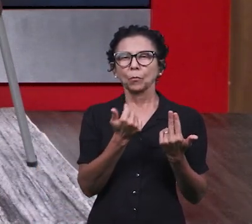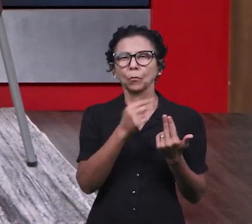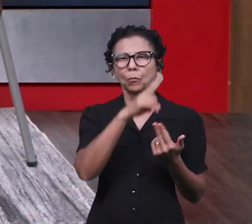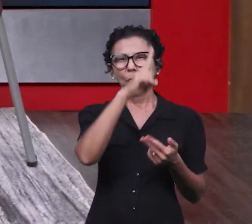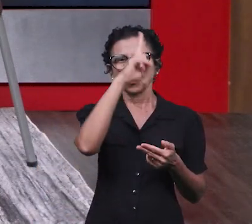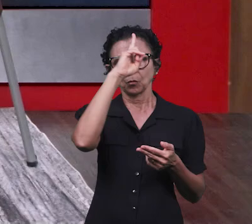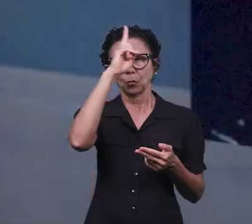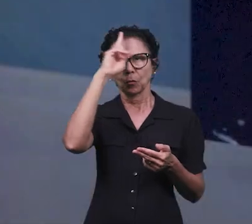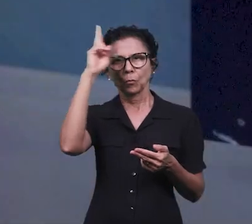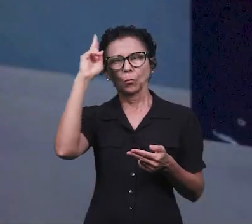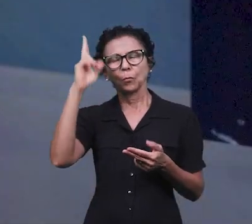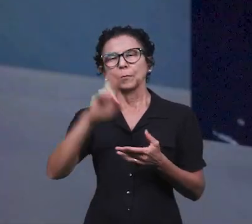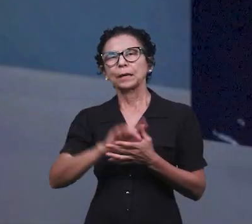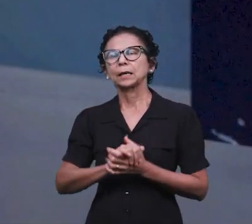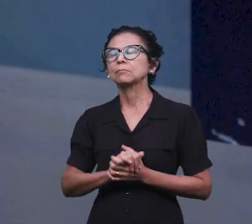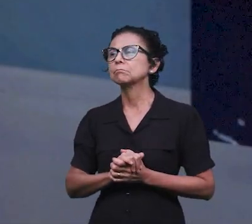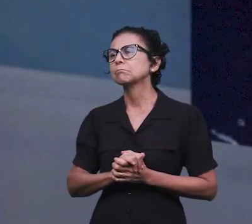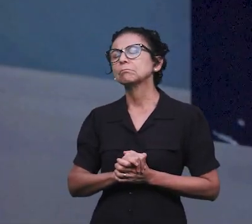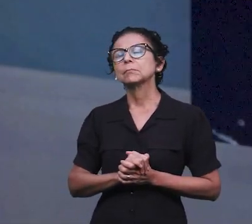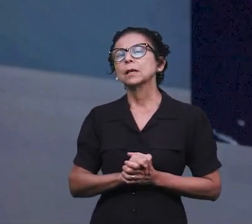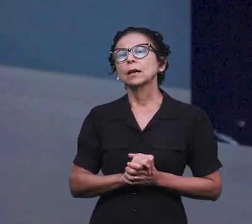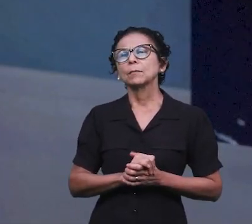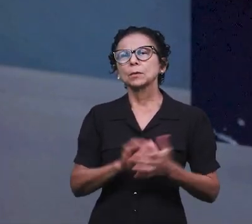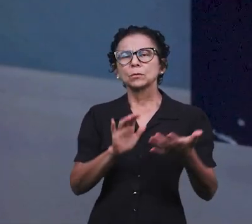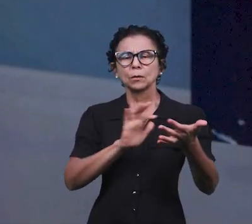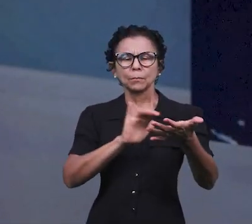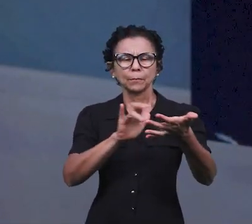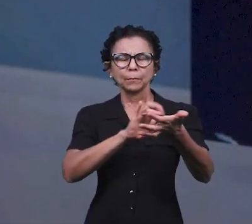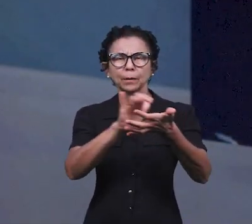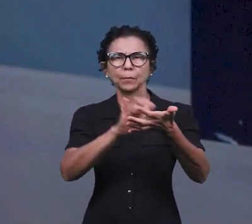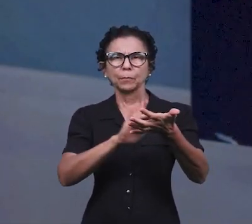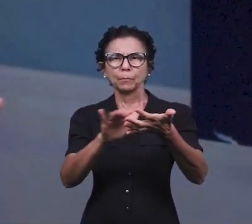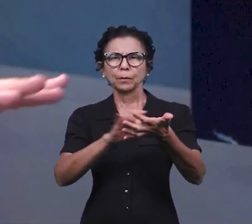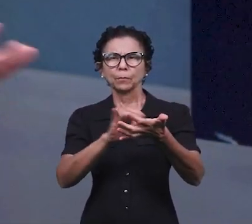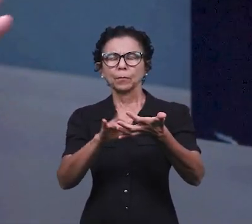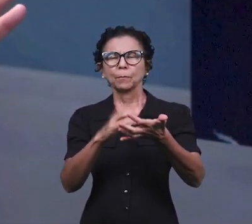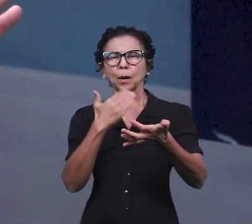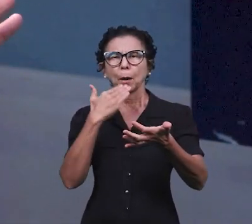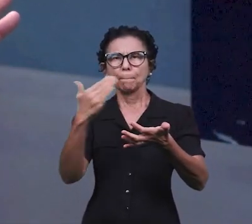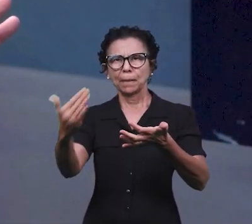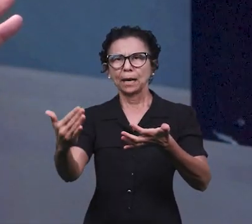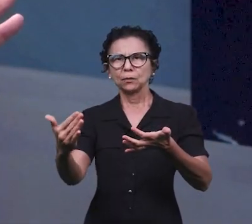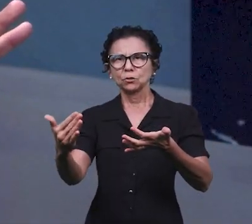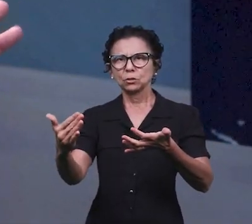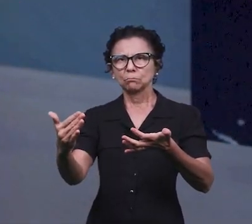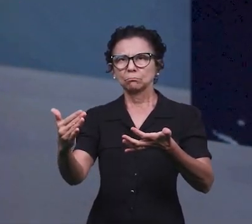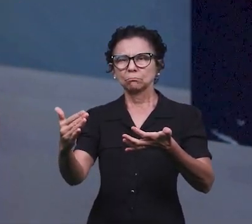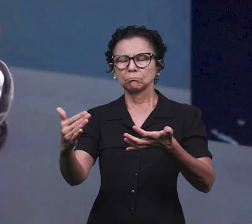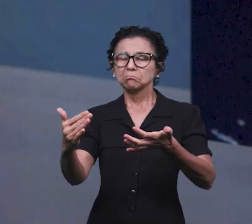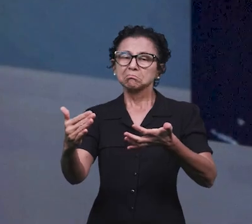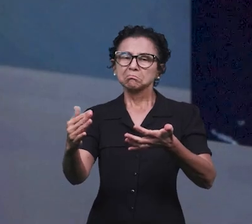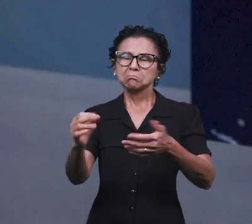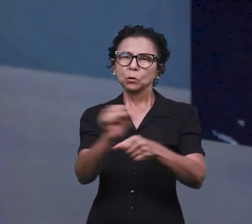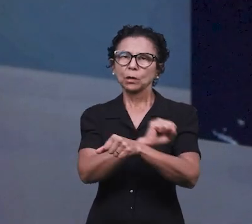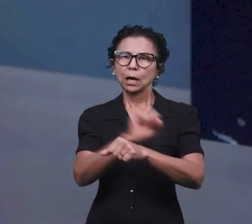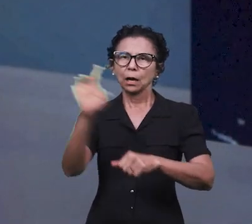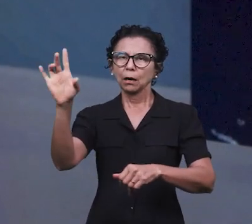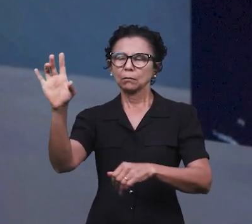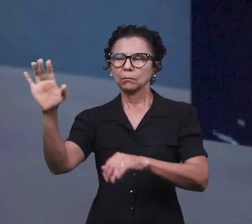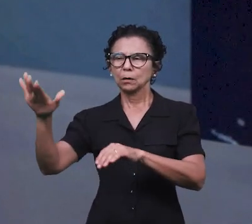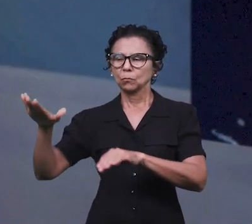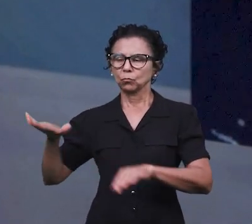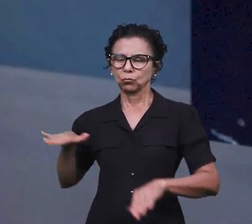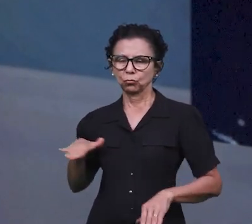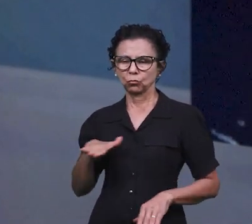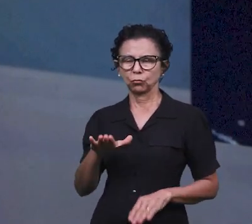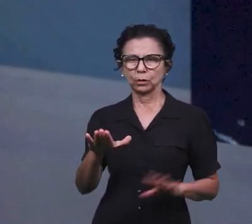que ela esteja, ela solicita o serviço, o carro vai até ela entra no carro e o carro, sem motorista humano, conduz ela para